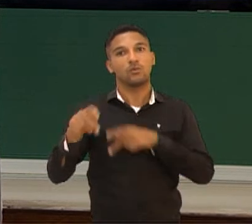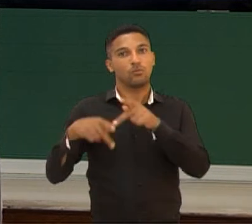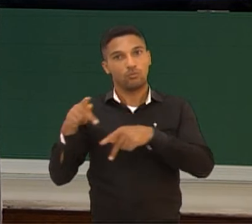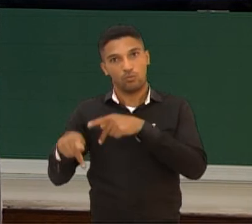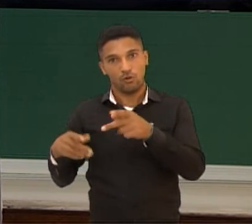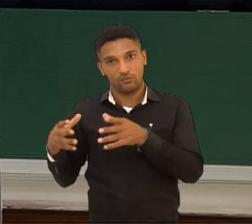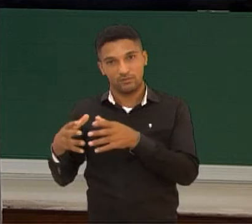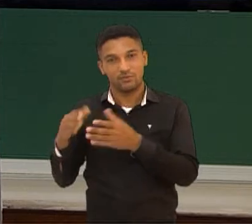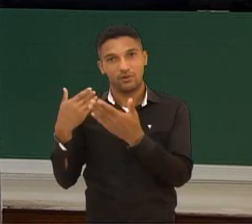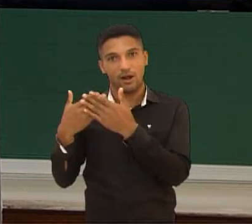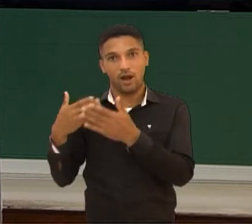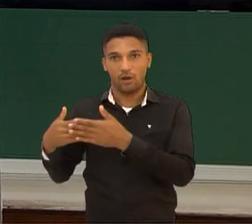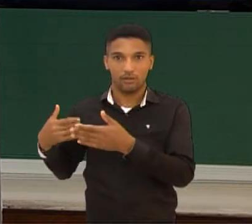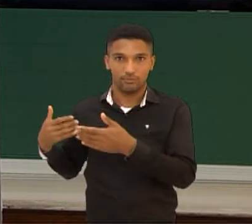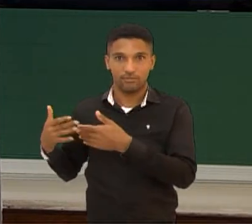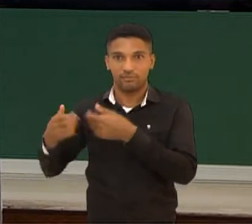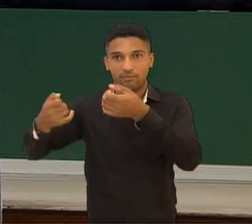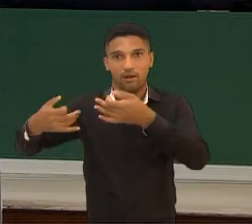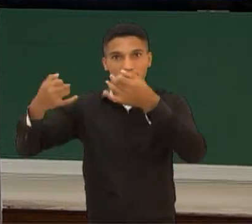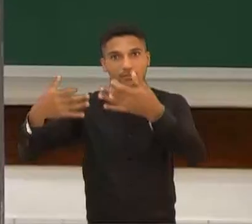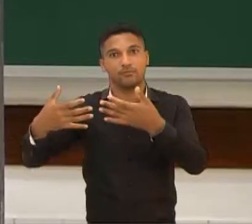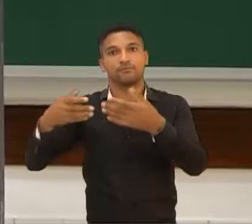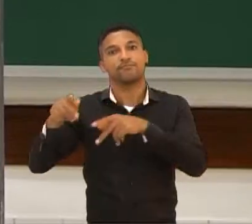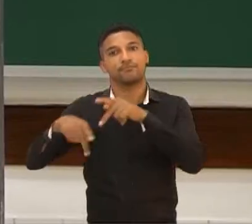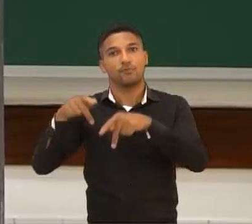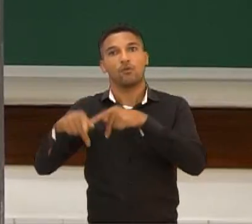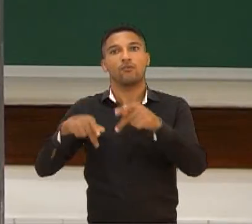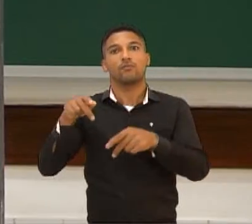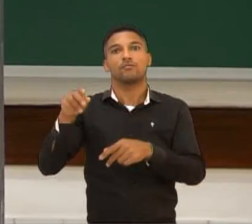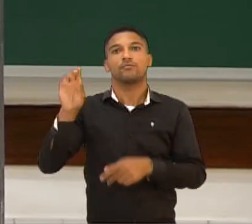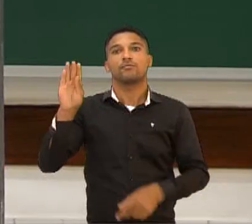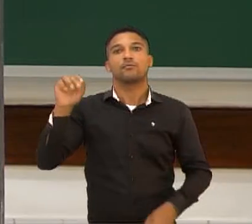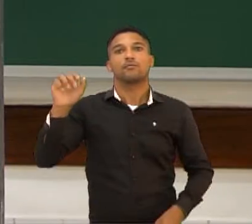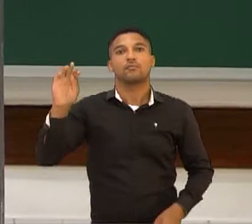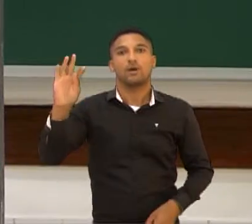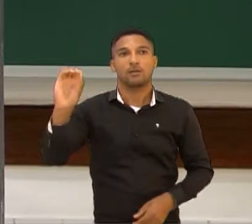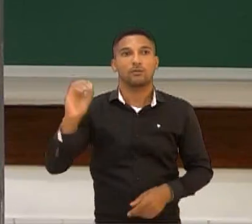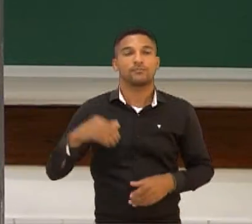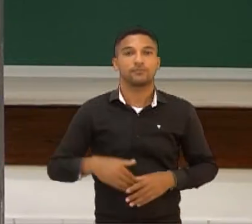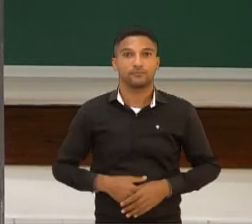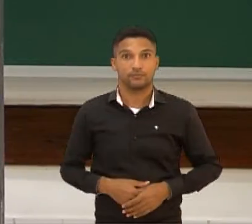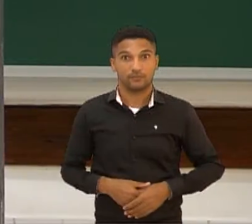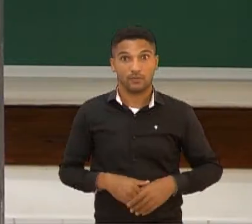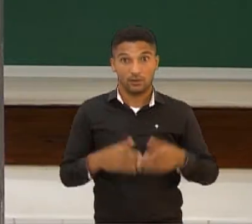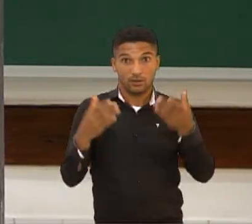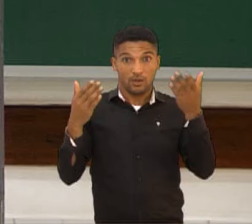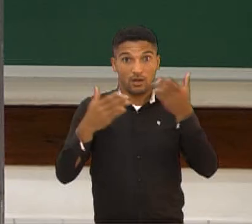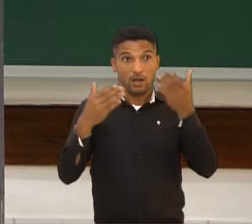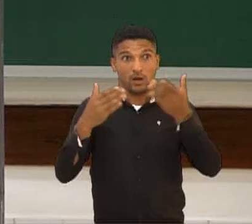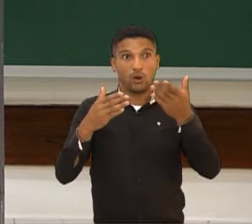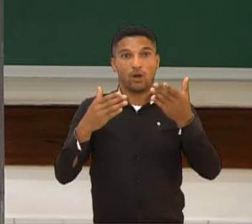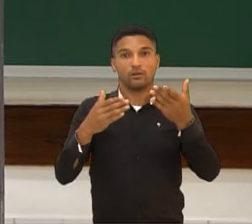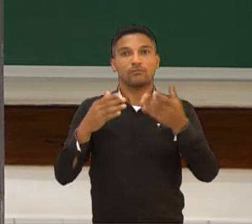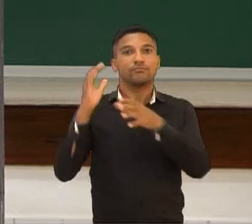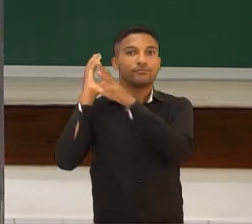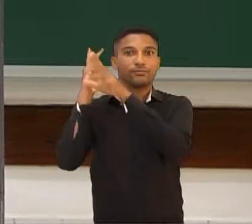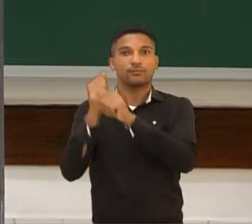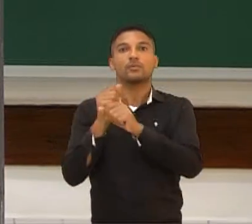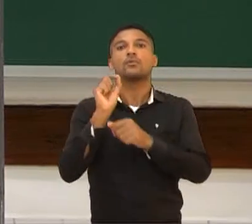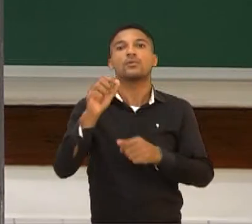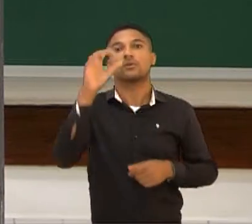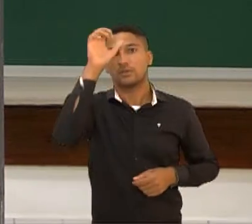bantus durante toda a nossa aula. E nós vamos para as nossas considerações gerais. O que a gente aprendeu? O que